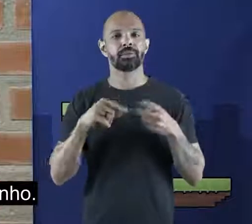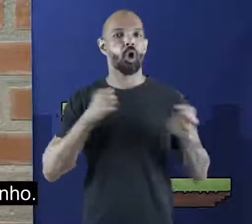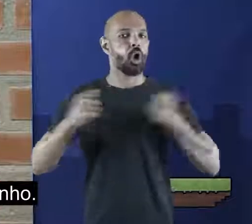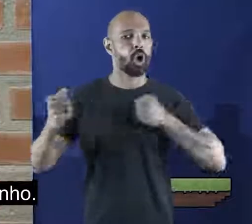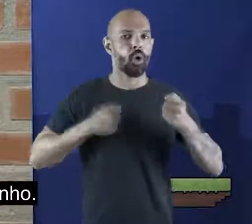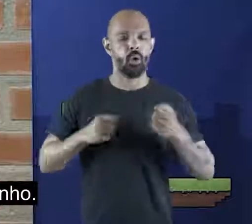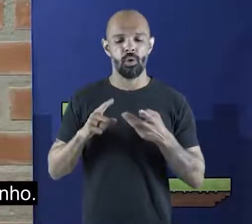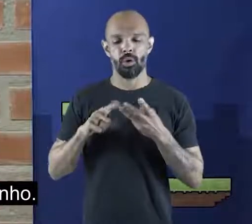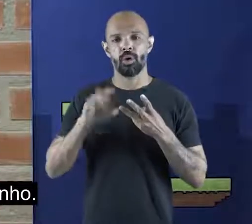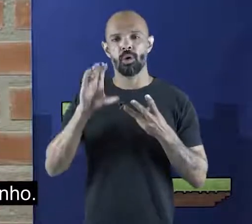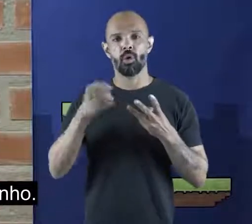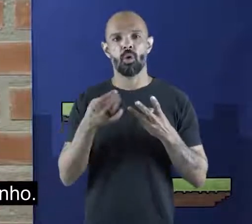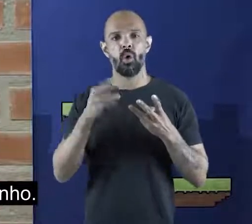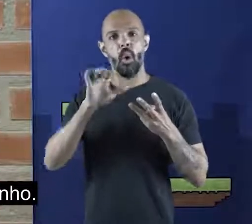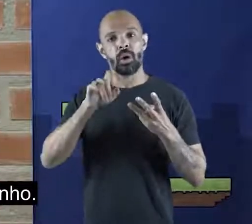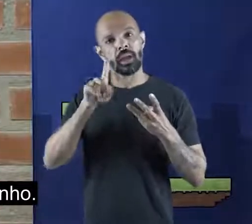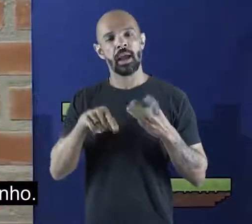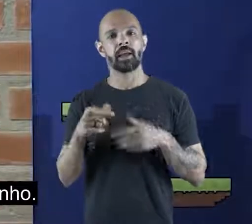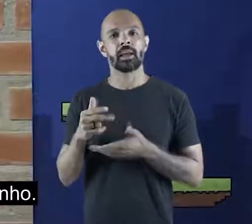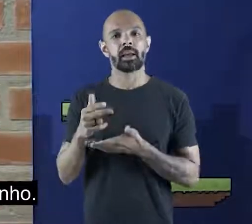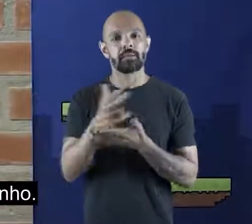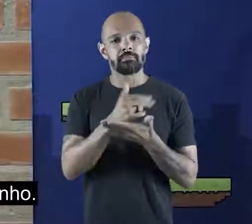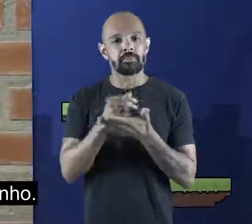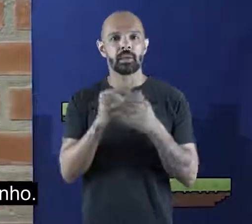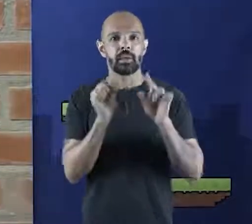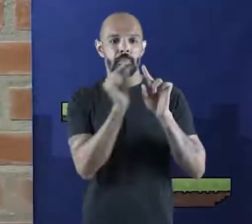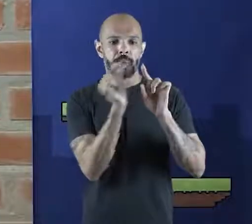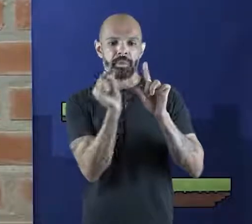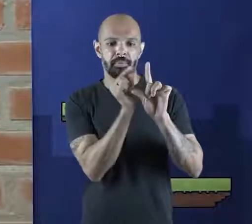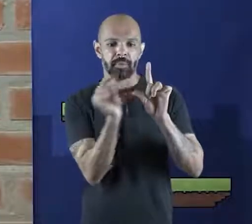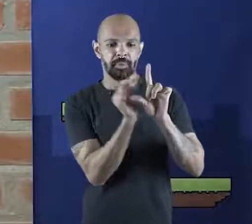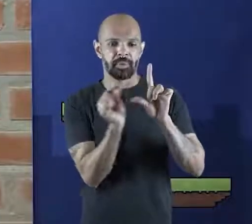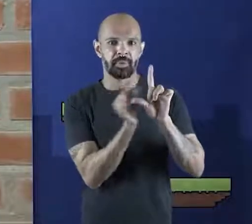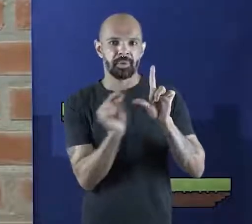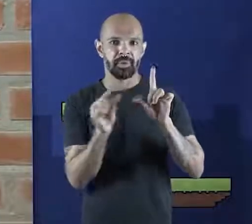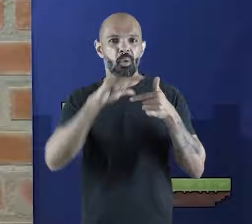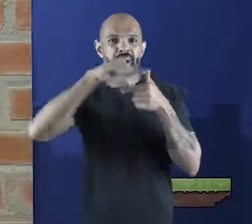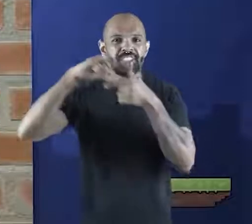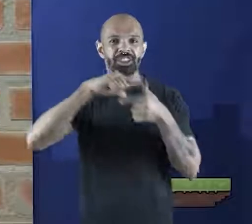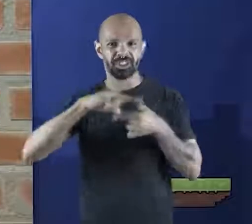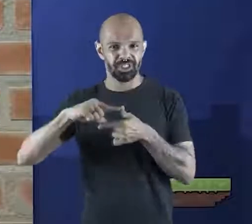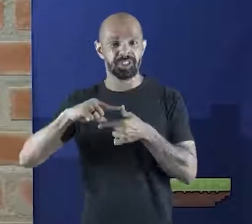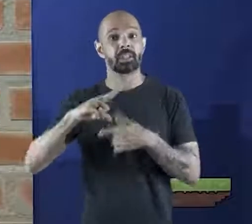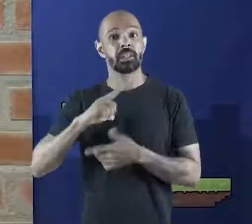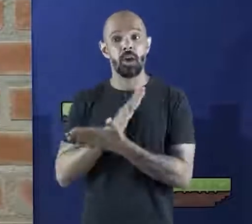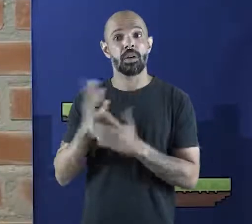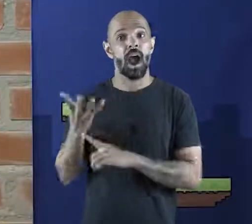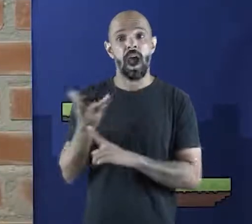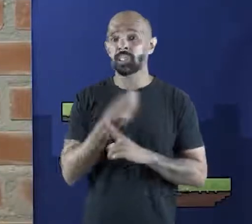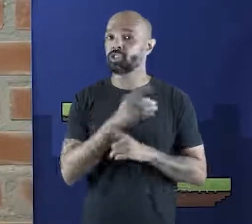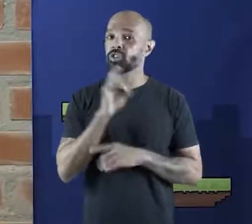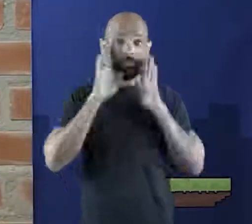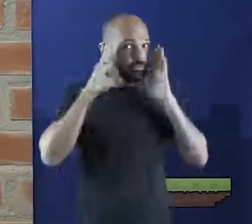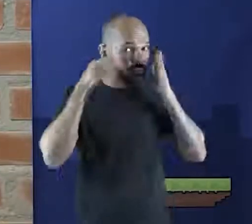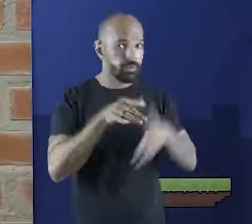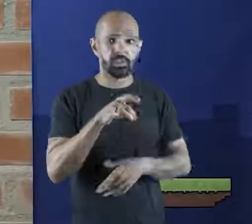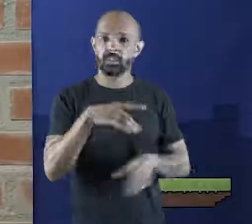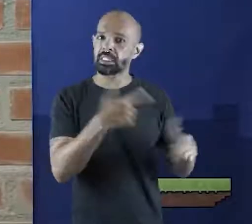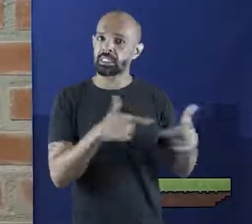o Contra. Aquela arte de pixels, os quadradinhos. Existem artistas que só